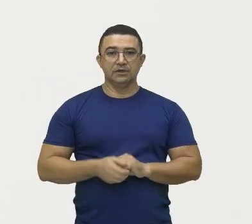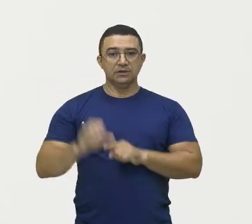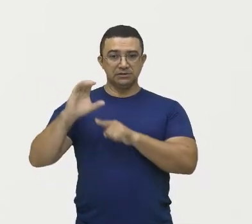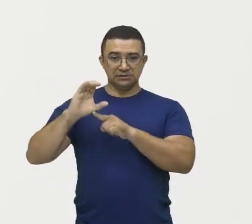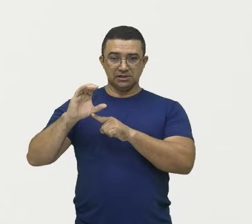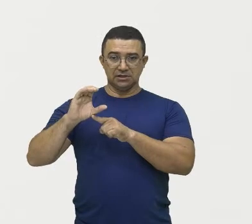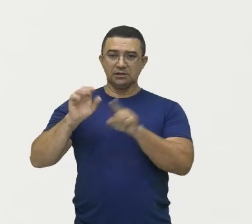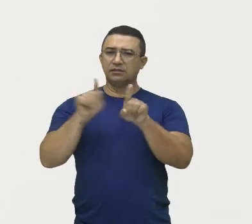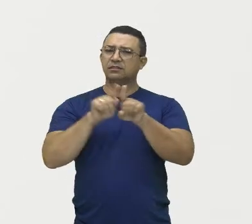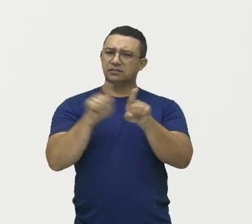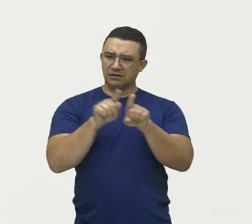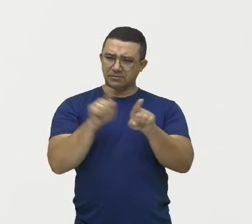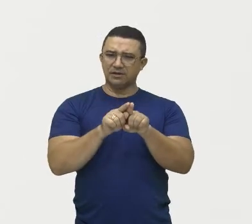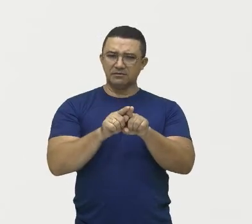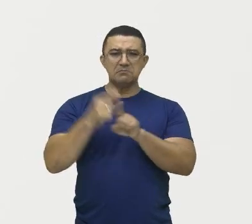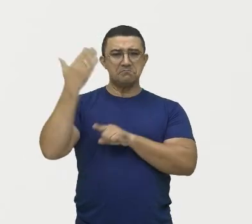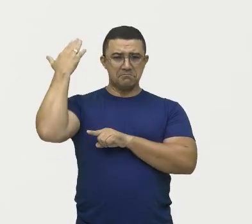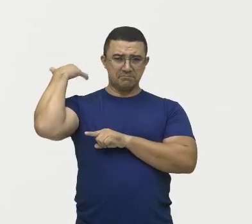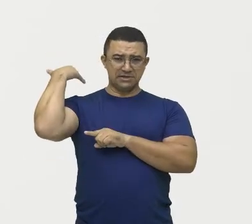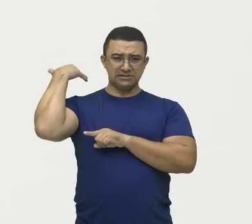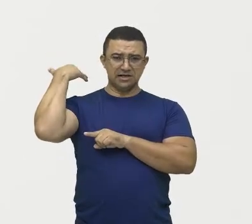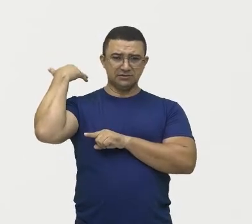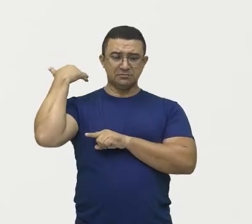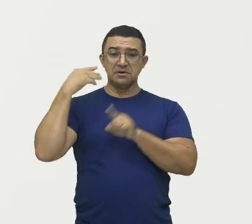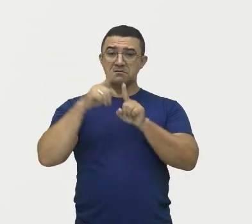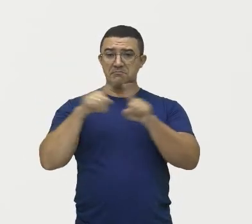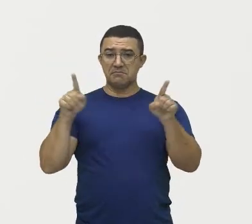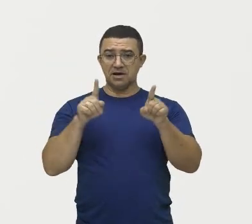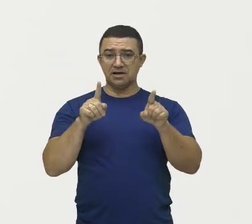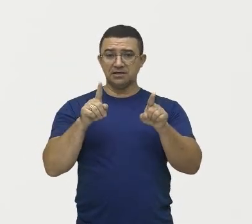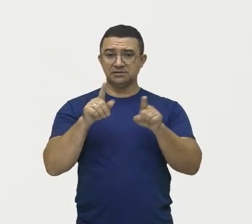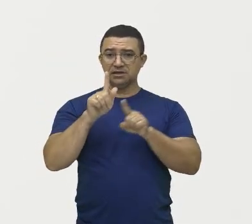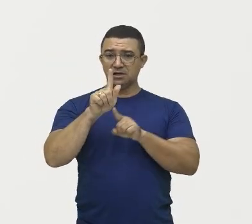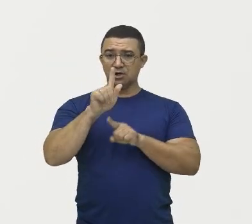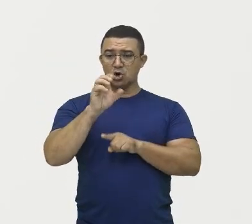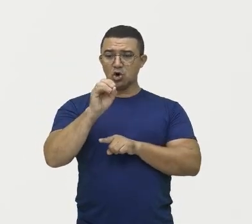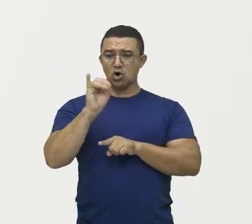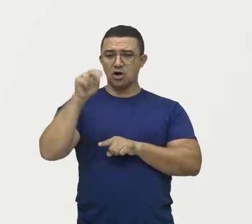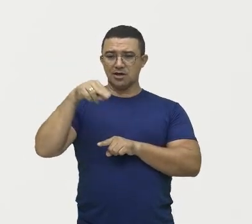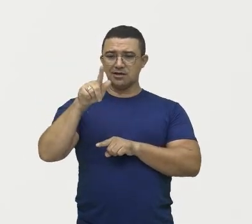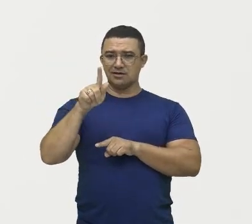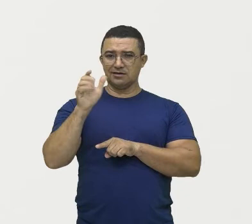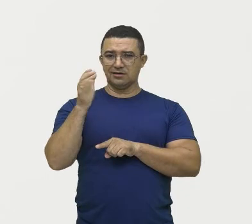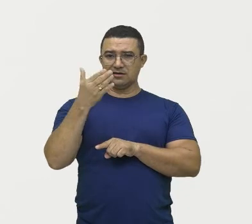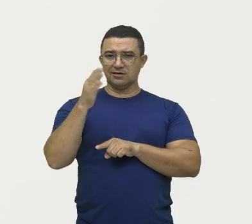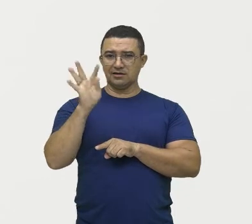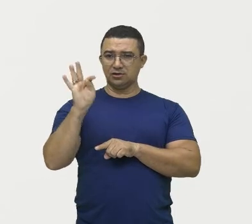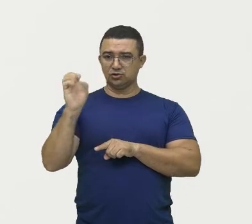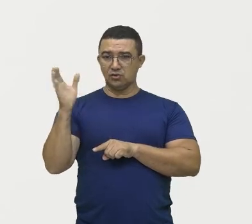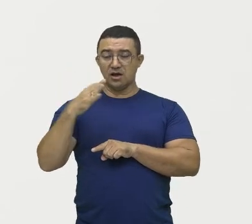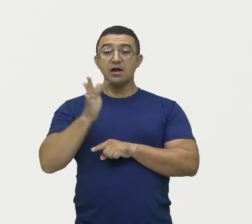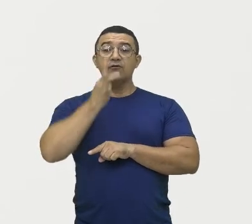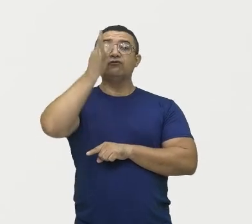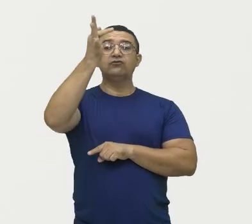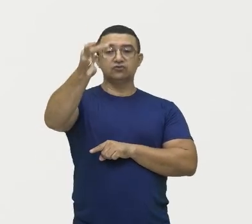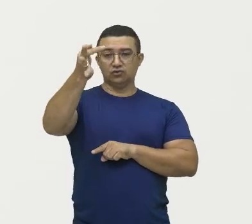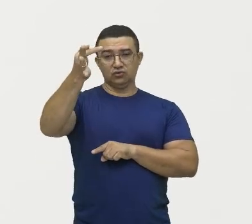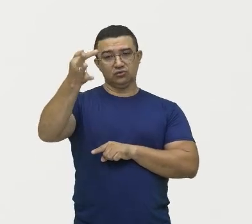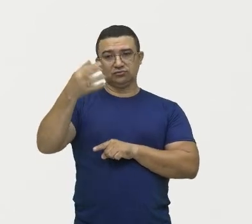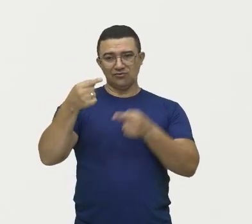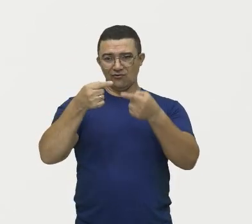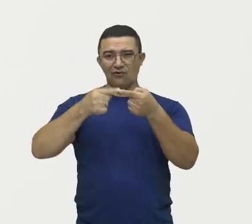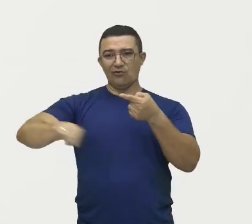só que a expressão verbo to be mais going to é uma expressão formadora de futuro, né, de um futuro